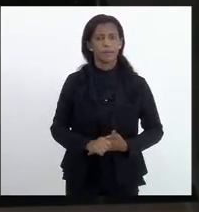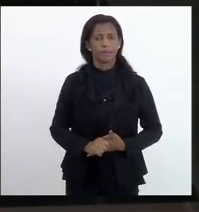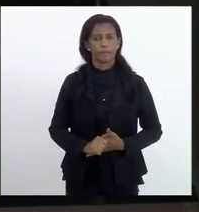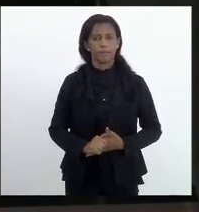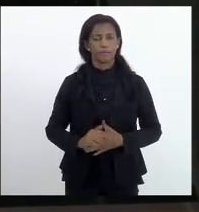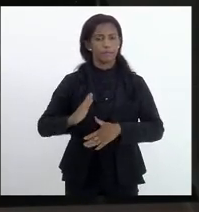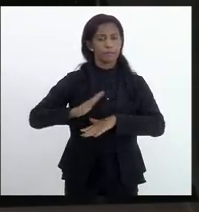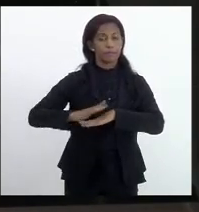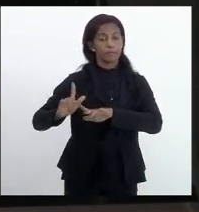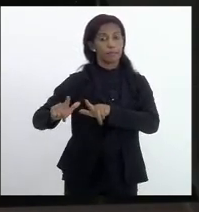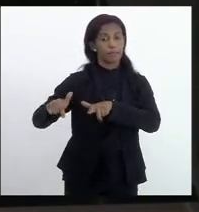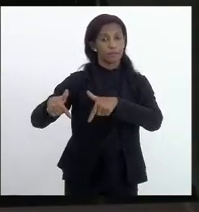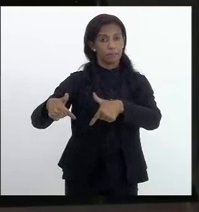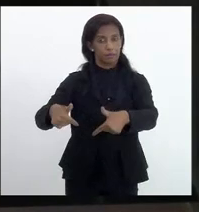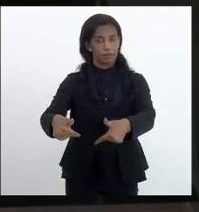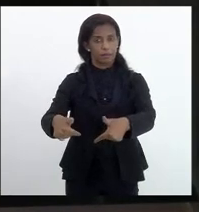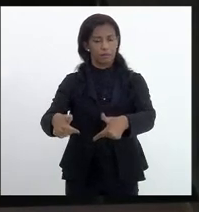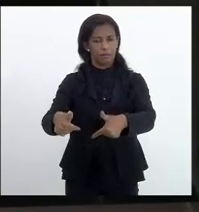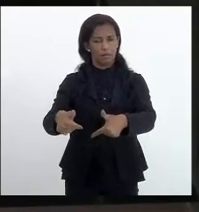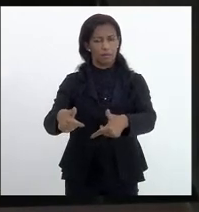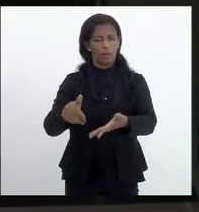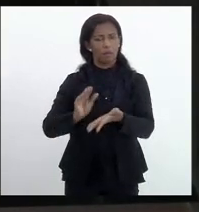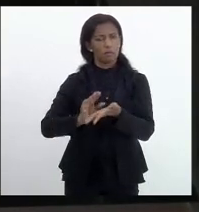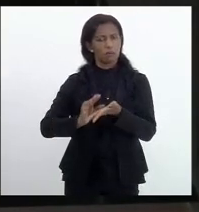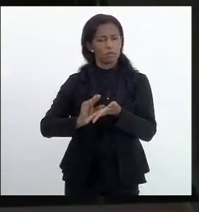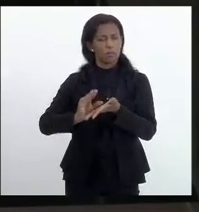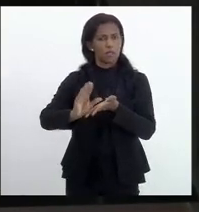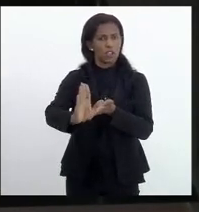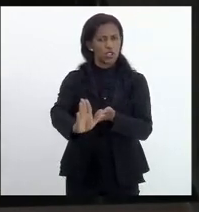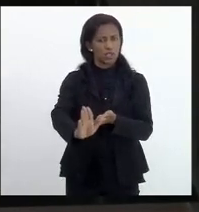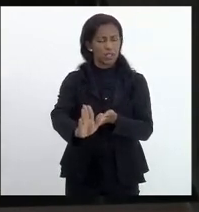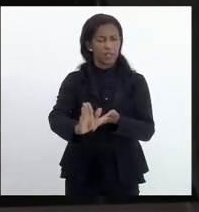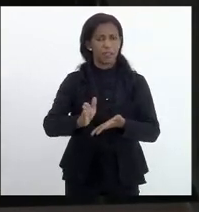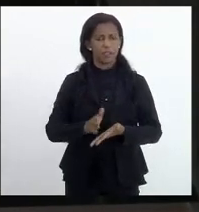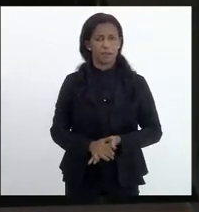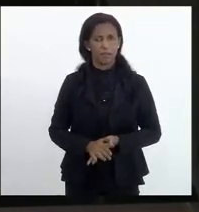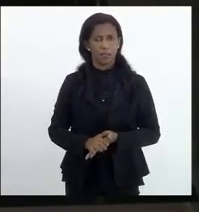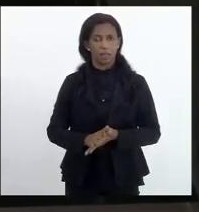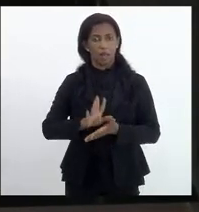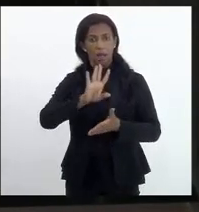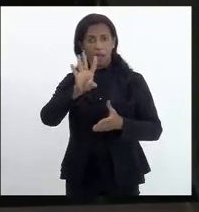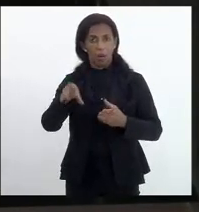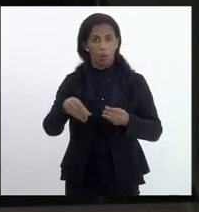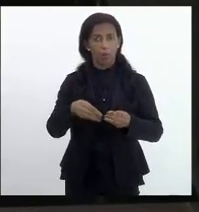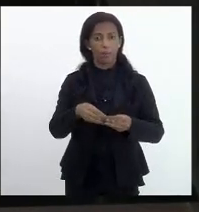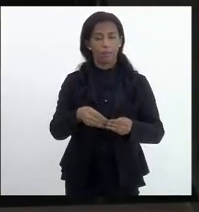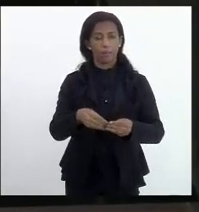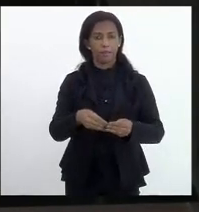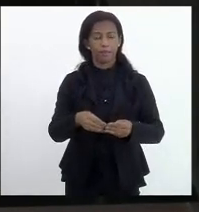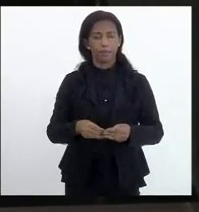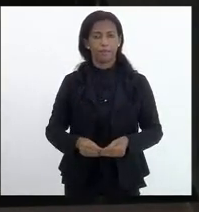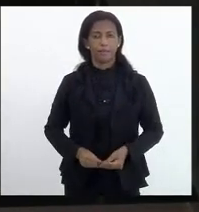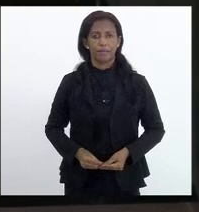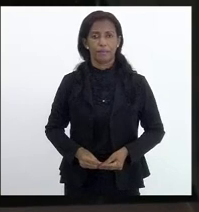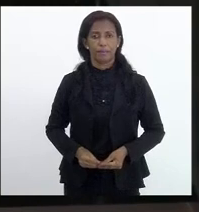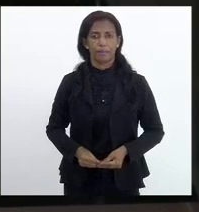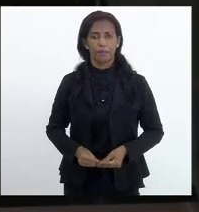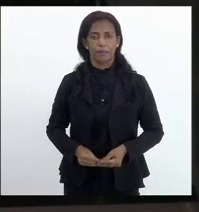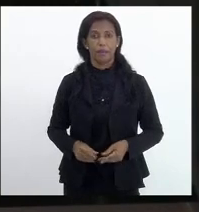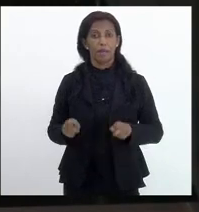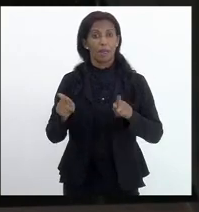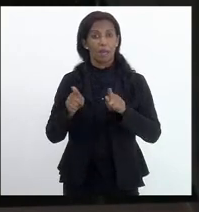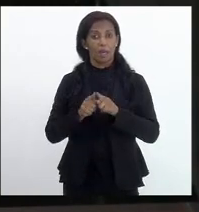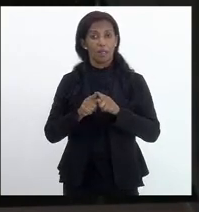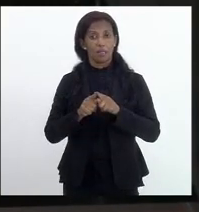as ações destinadas de forma complementar a serem inclusas